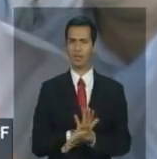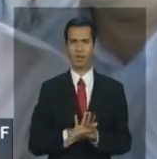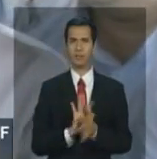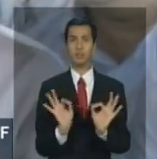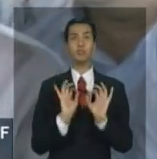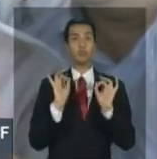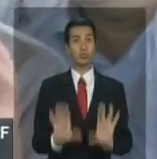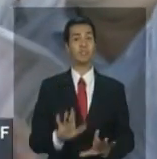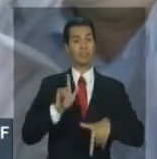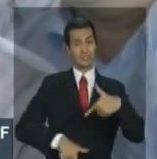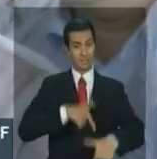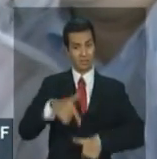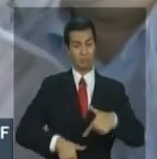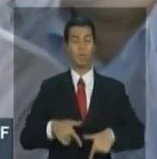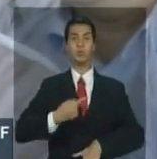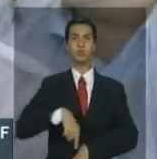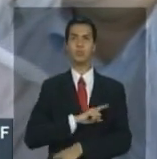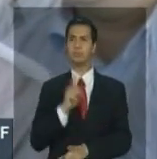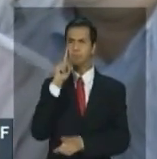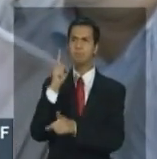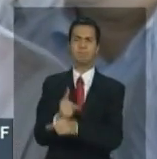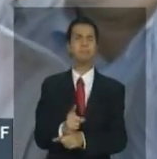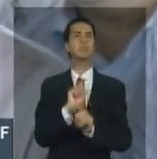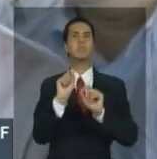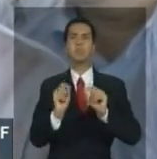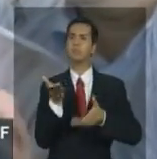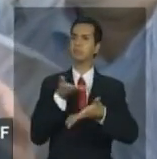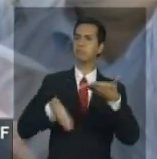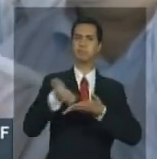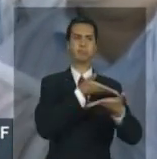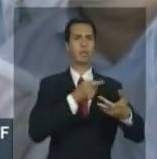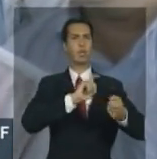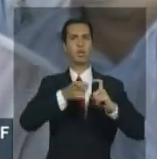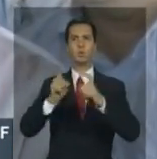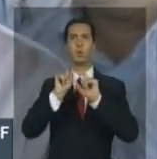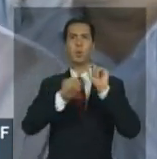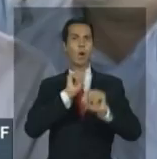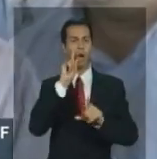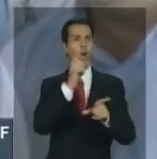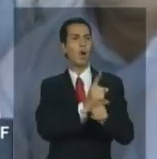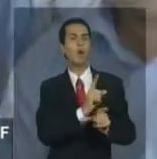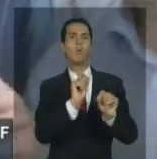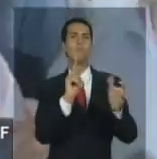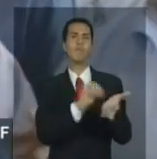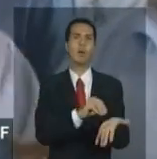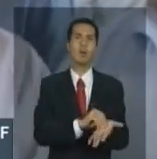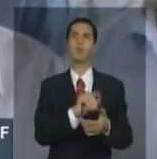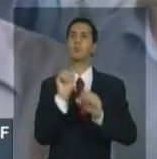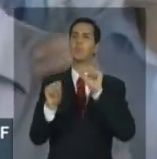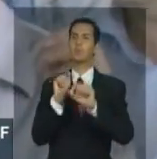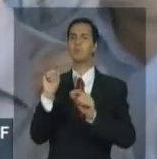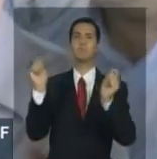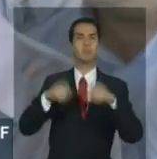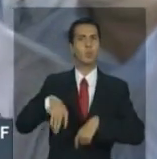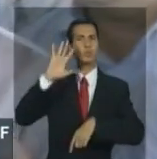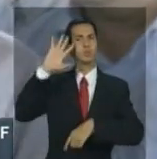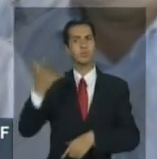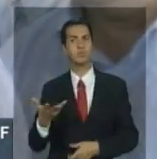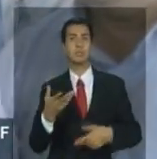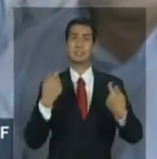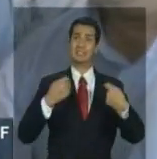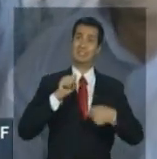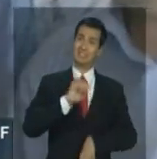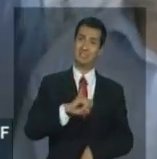nós descobrimos? Nós descobrimos o que está faltando, o que pode ser solucionado, que nós temos de tomar alguma